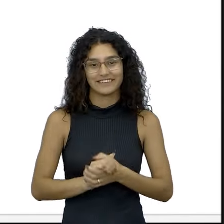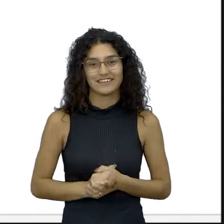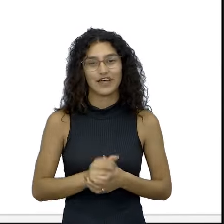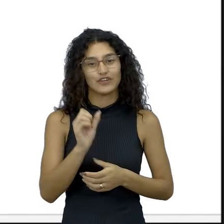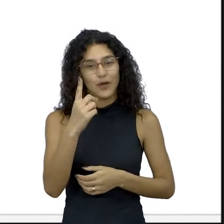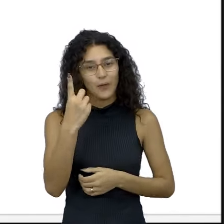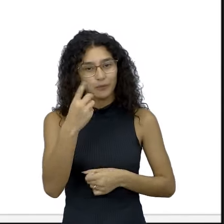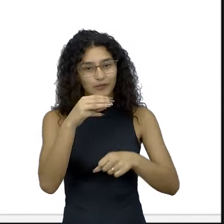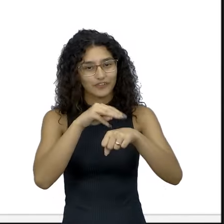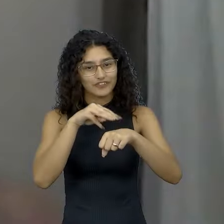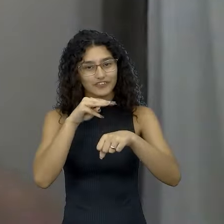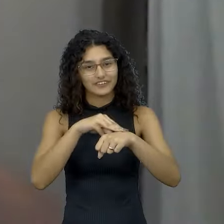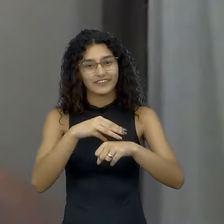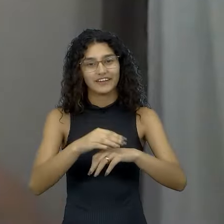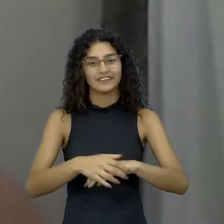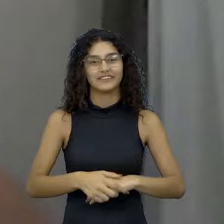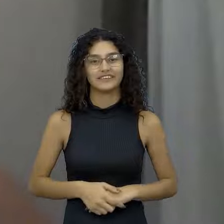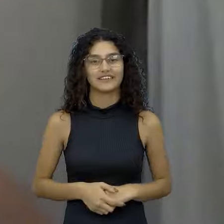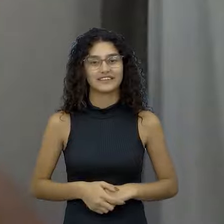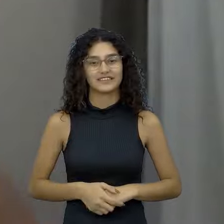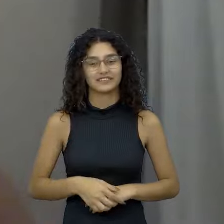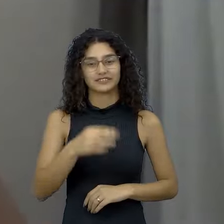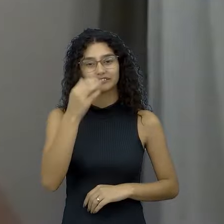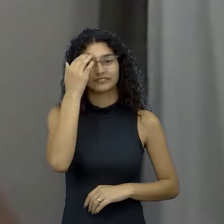Só um minutinho.